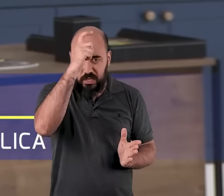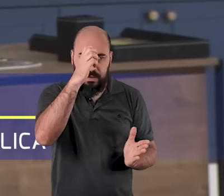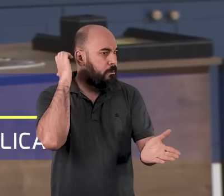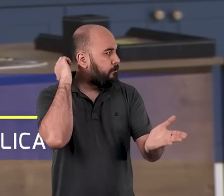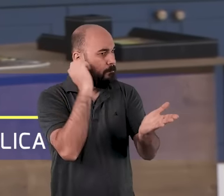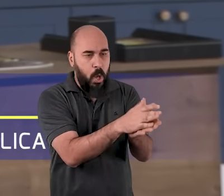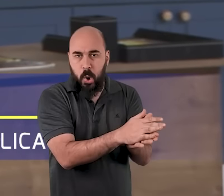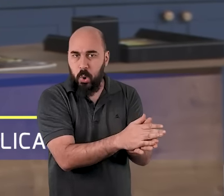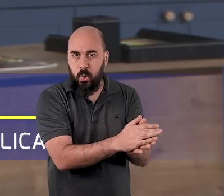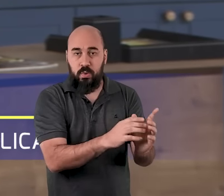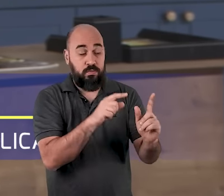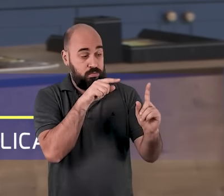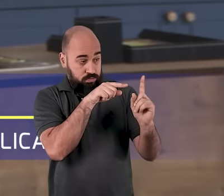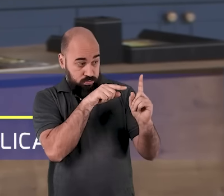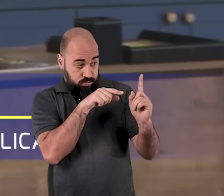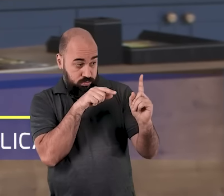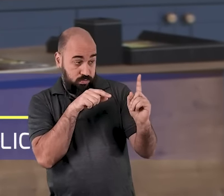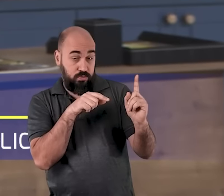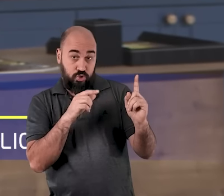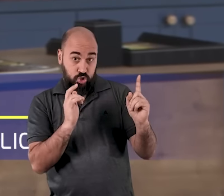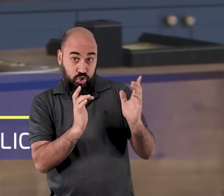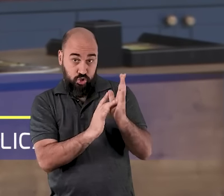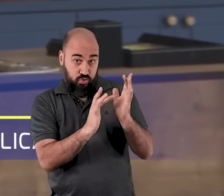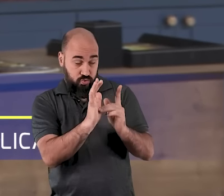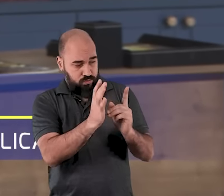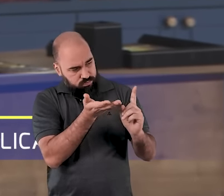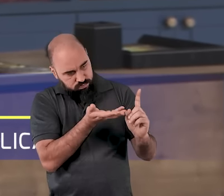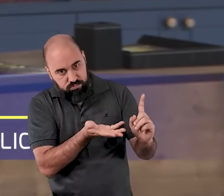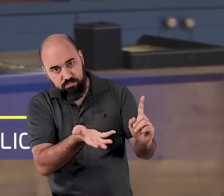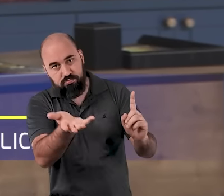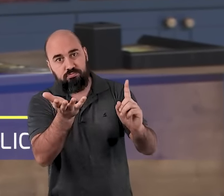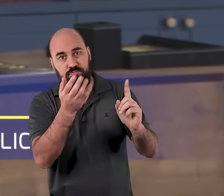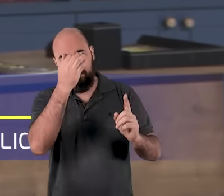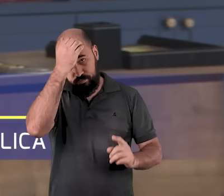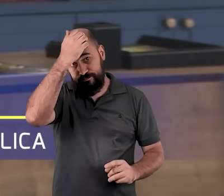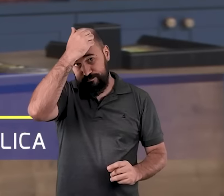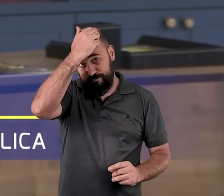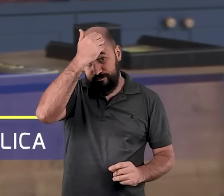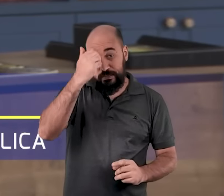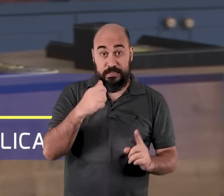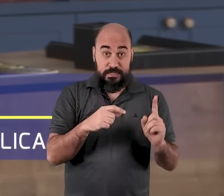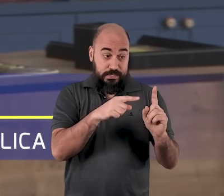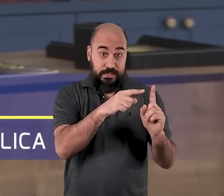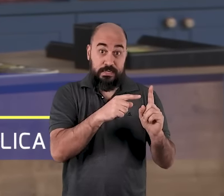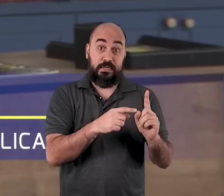que, quando Cristo vai libertá-lo do poder do mal, os próprios